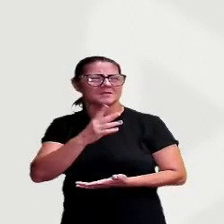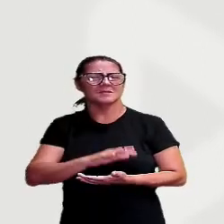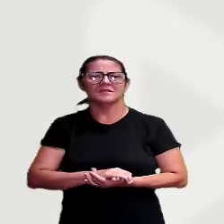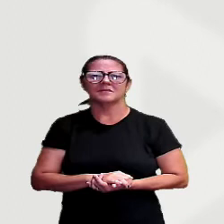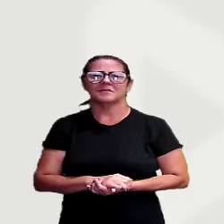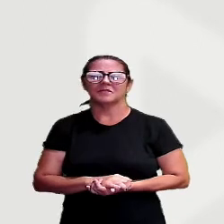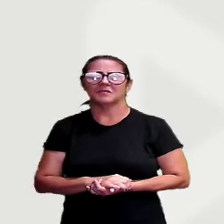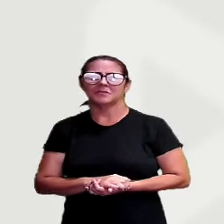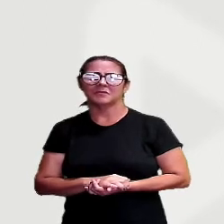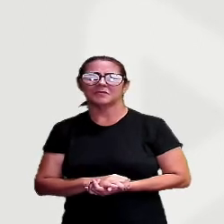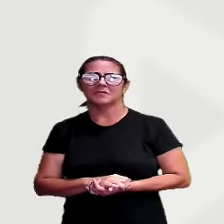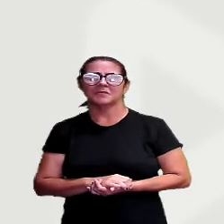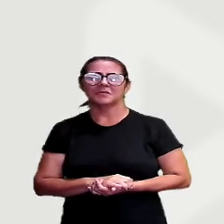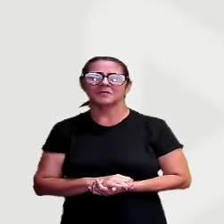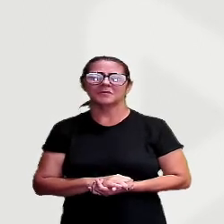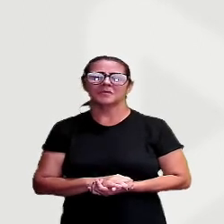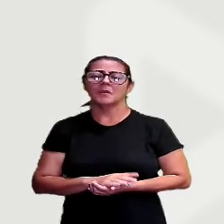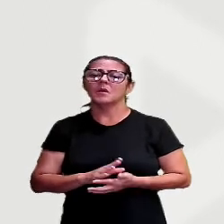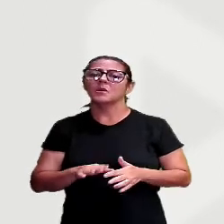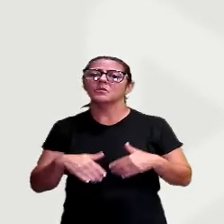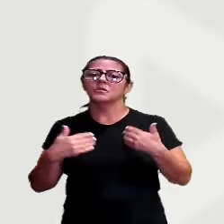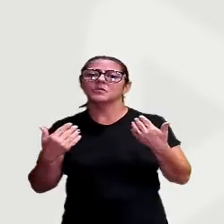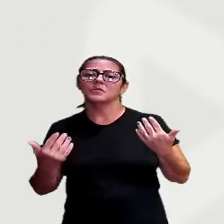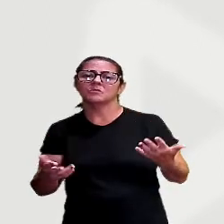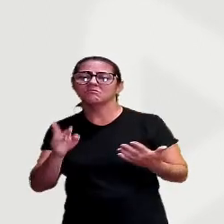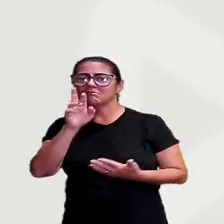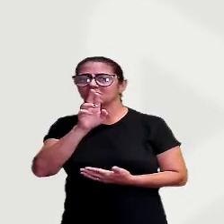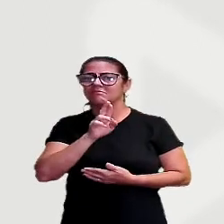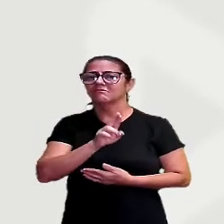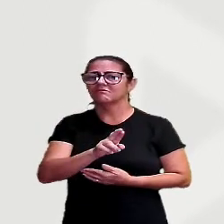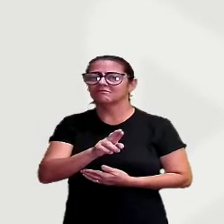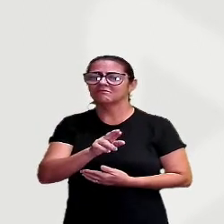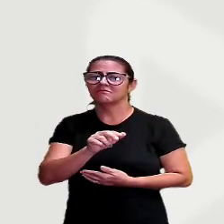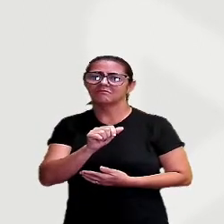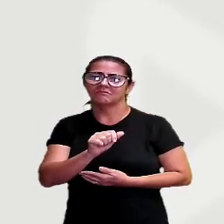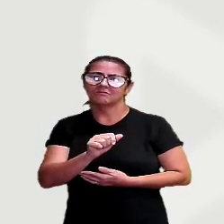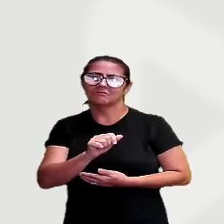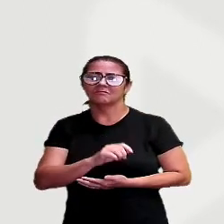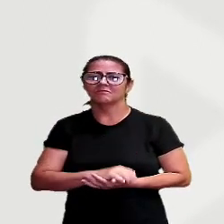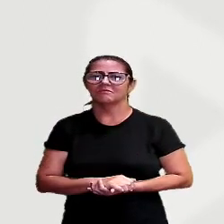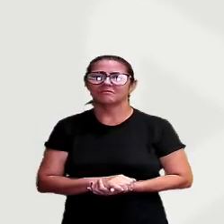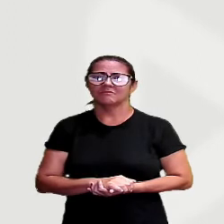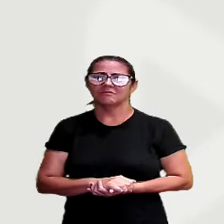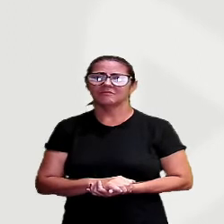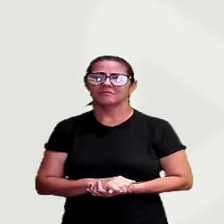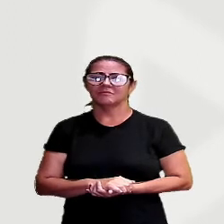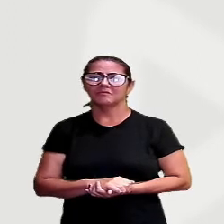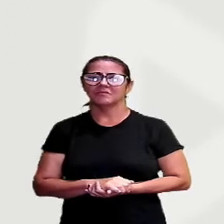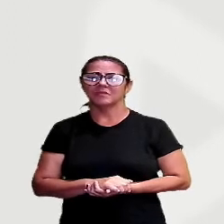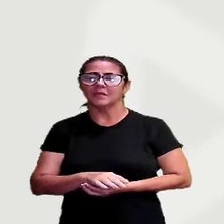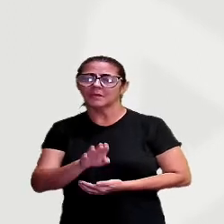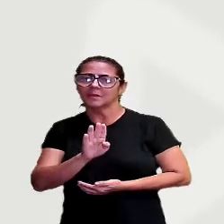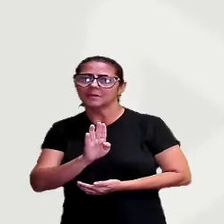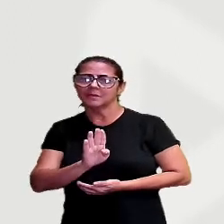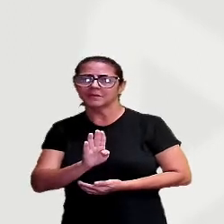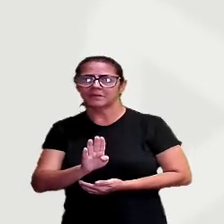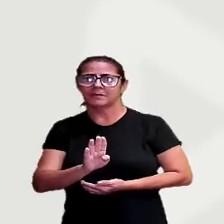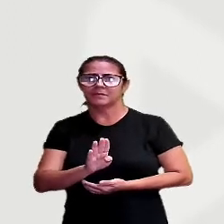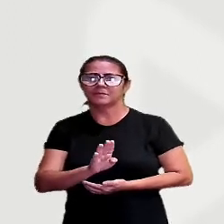eles. E qual é a resposta aí da letra A? Letra B. Which house do you think